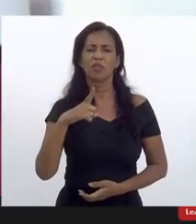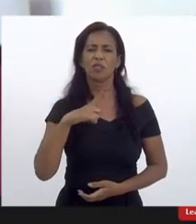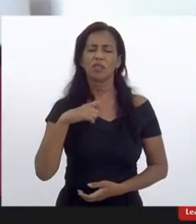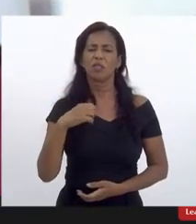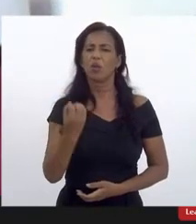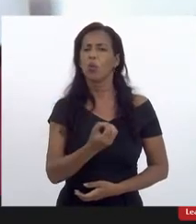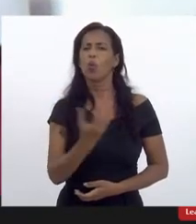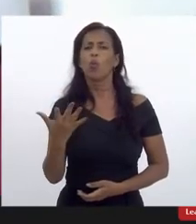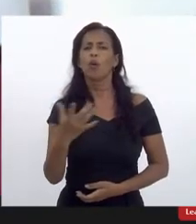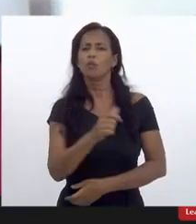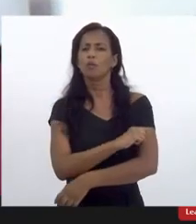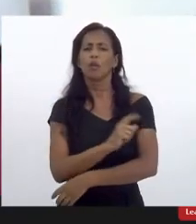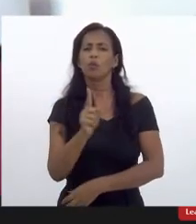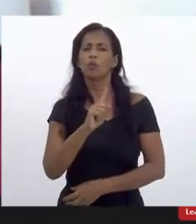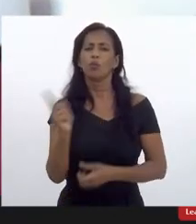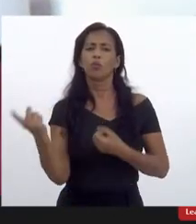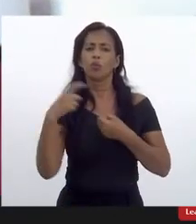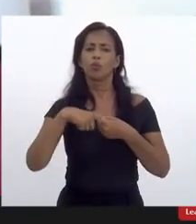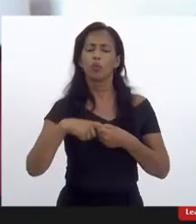quantos alunos não voltaram?